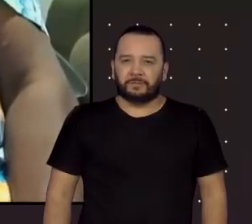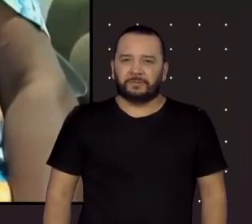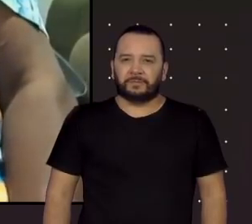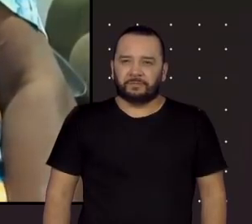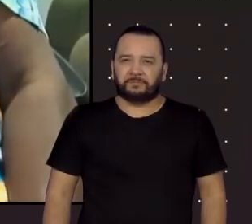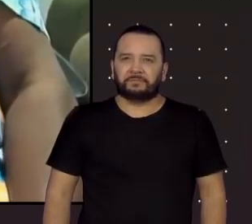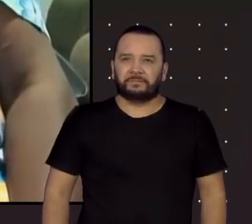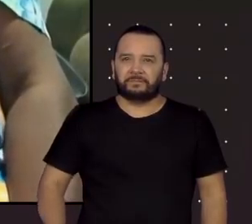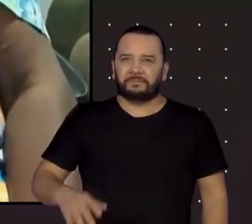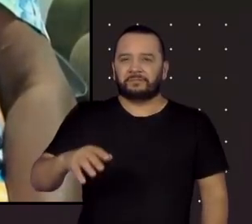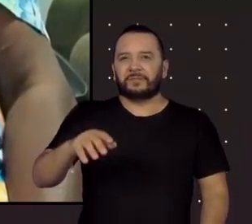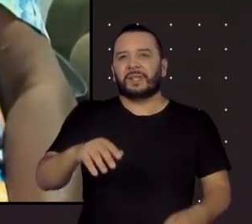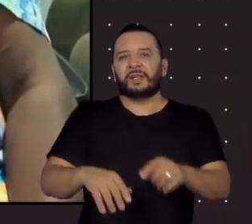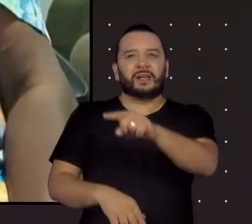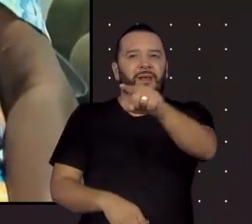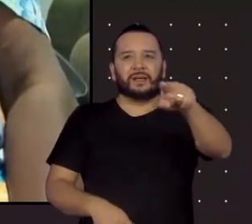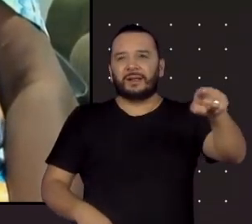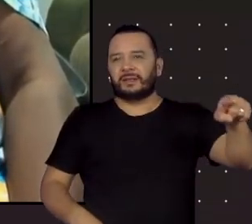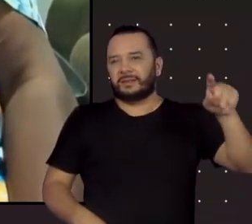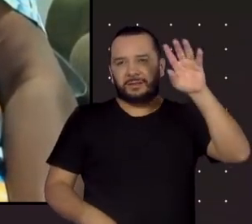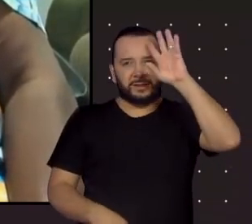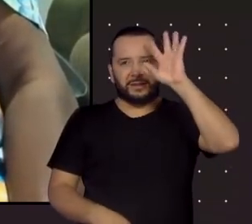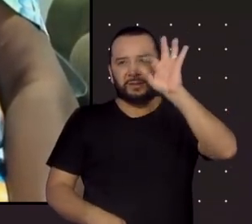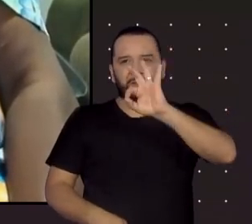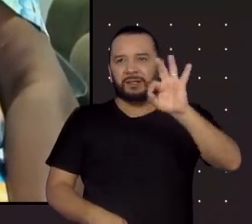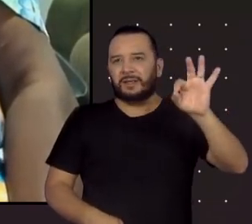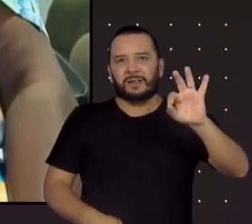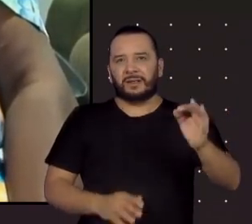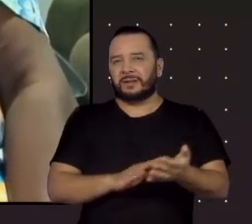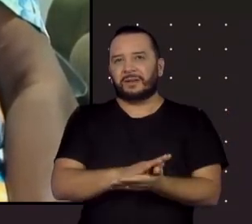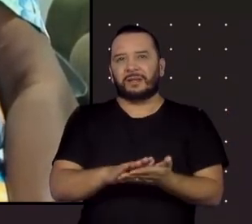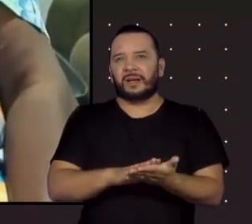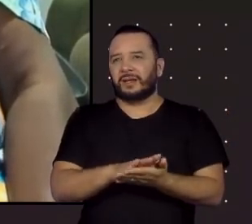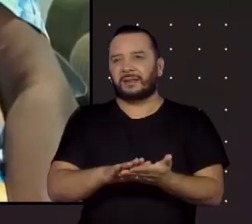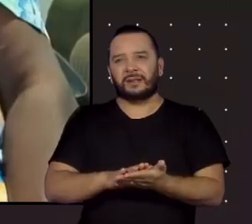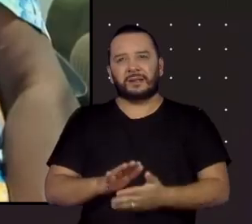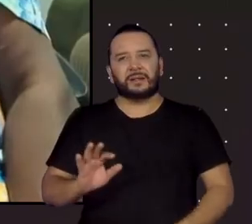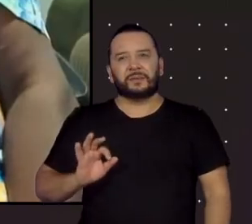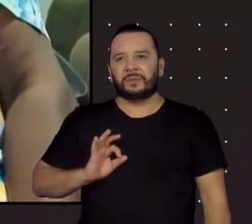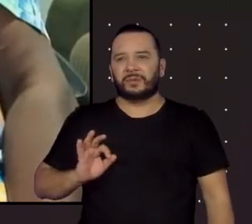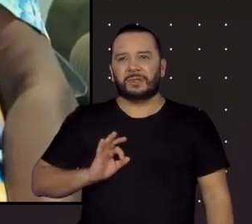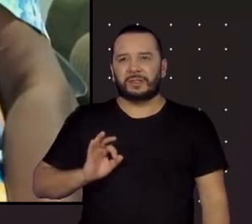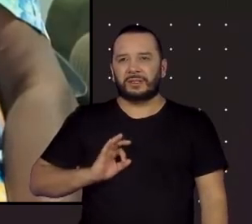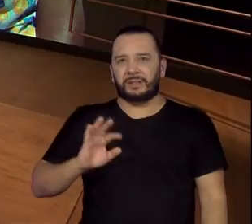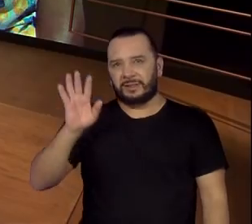Não entenderam nada. A polícia não entendeu nada.